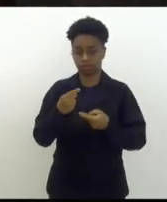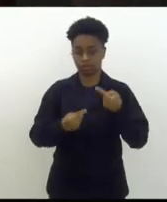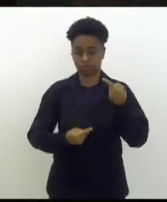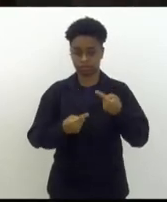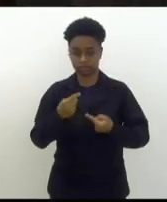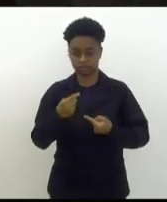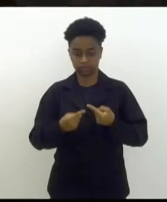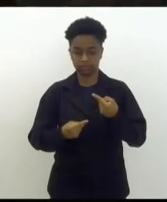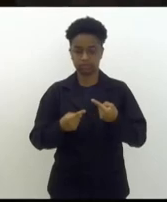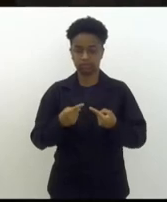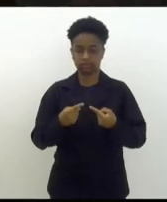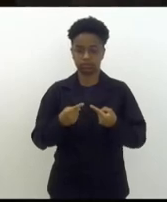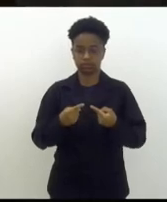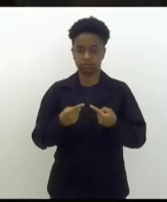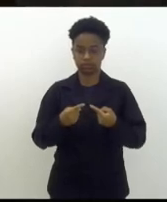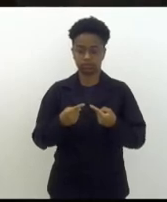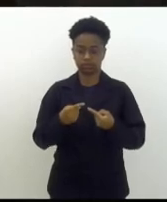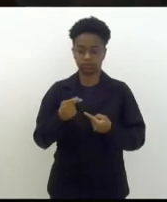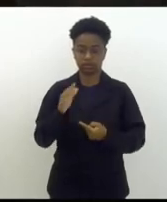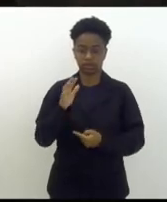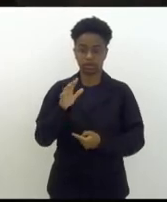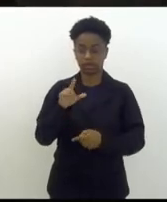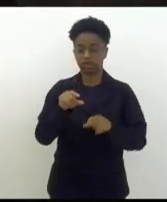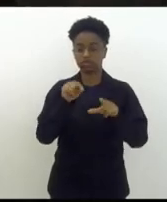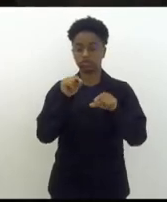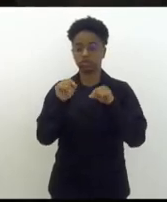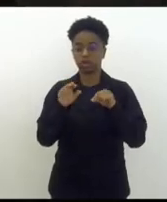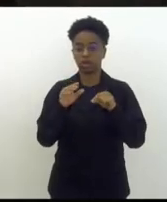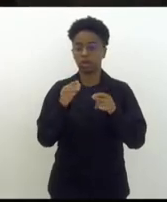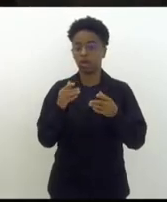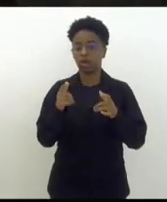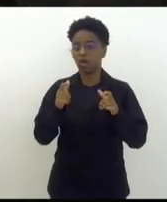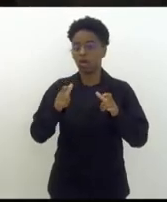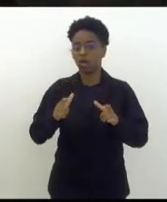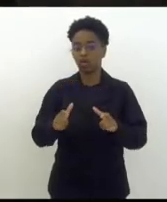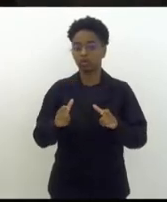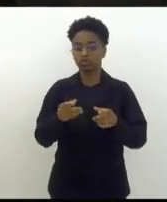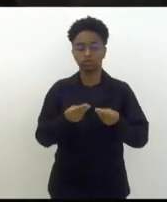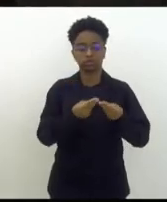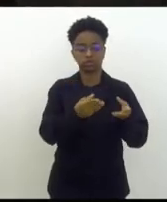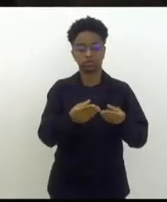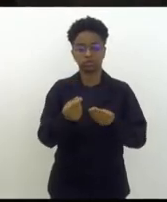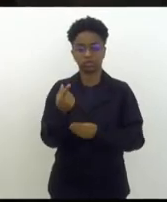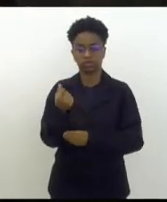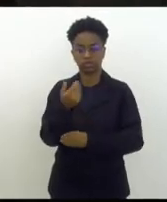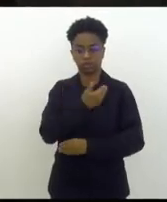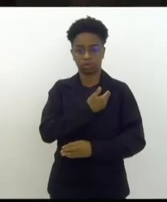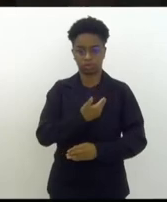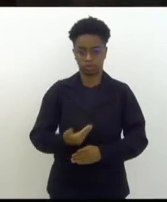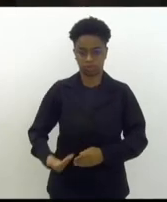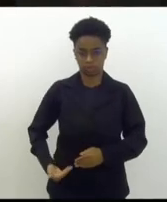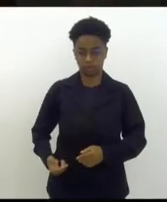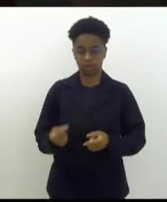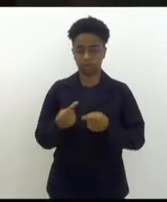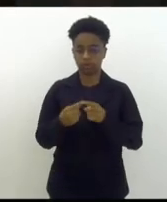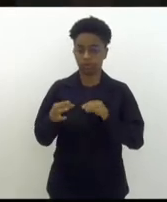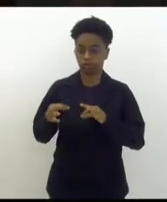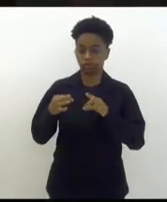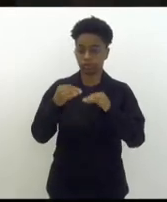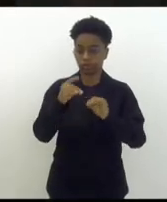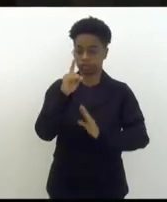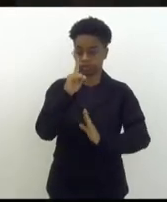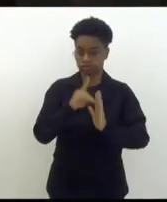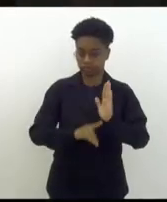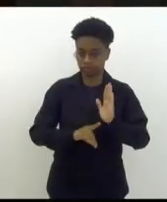irão definir por onde vai passar o dinheiro público todos os direitos